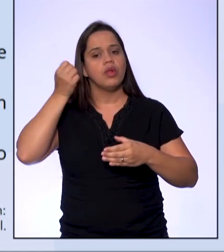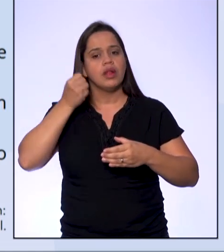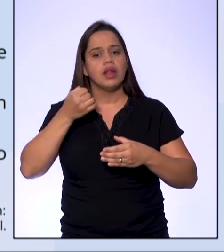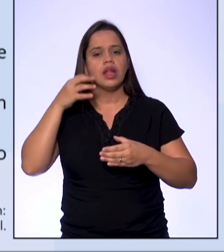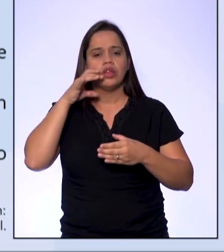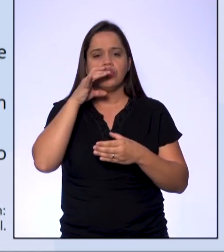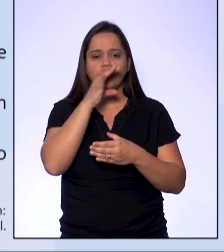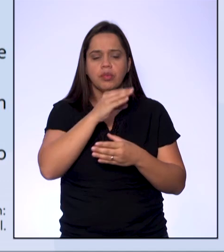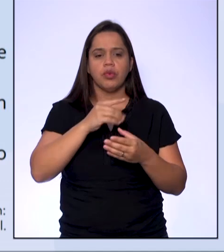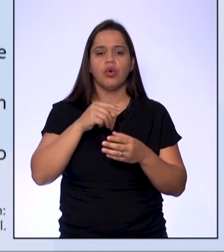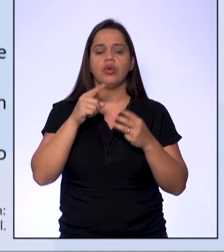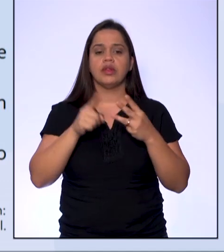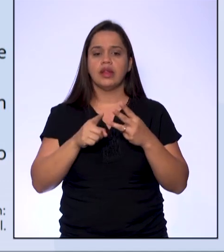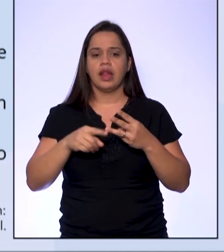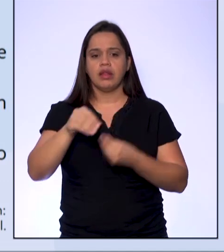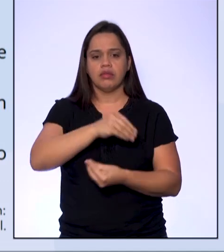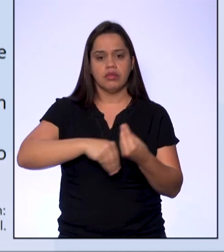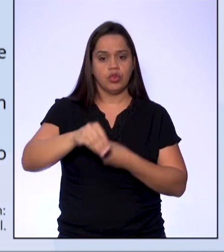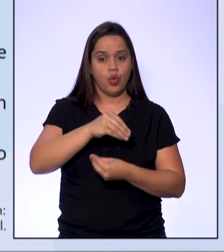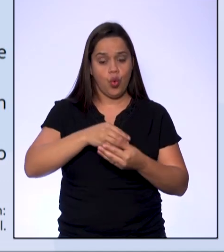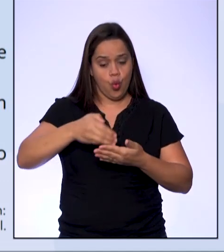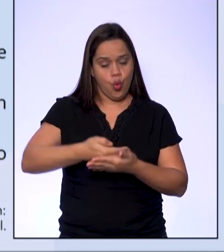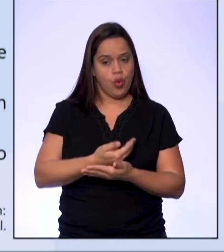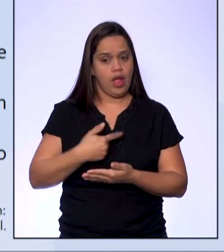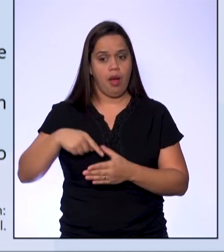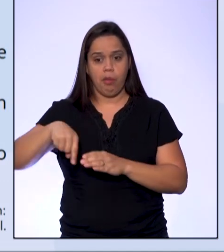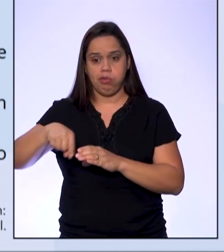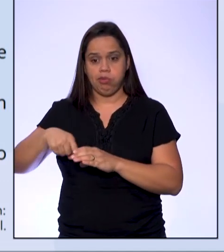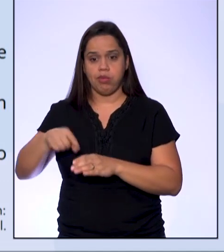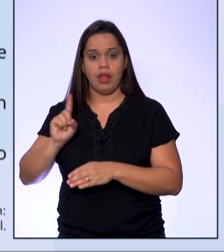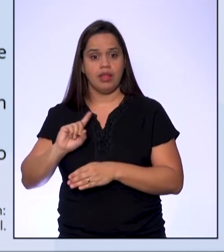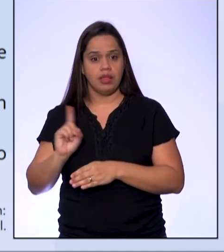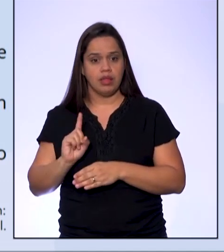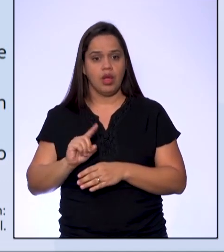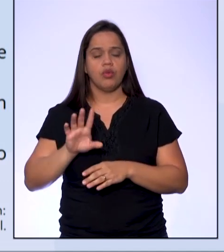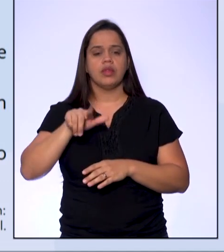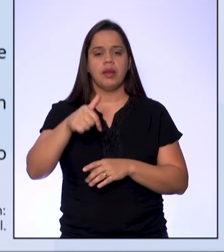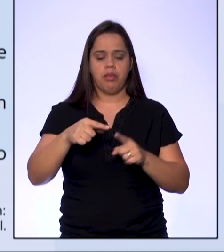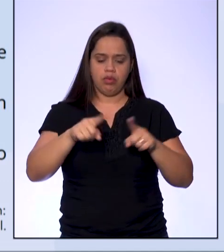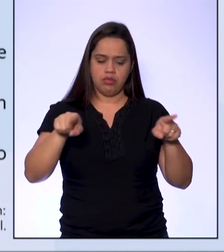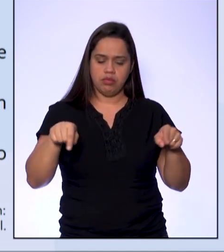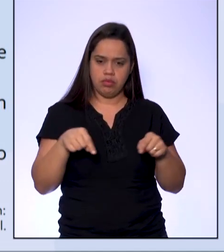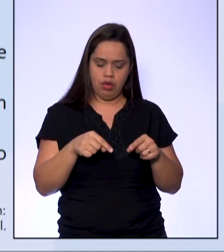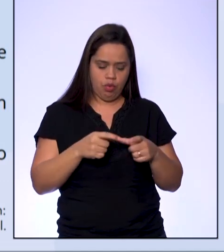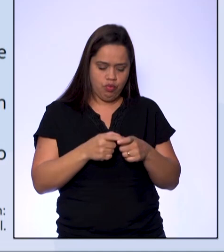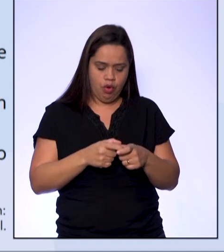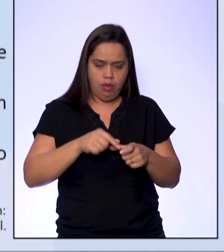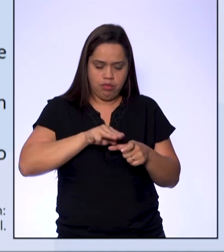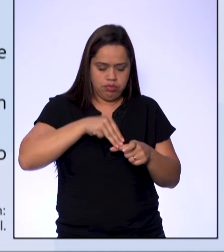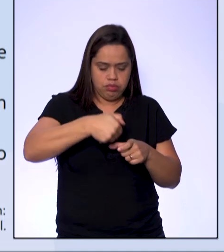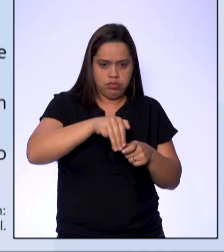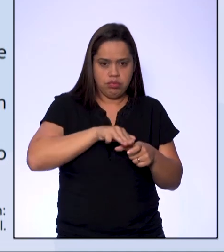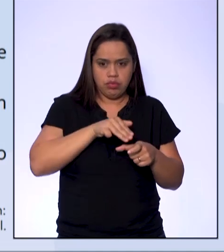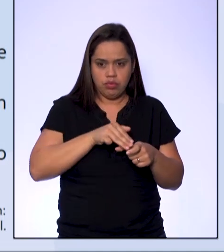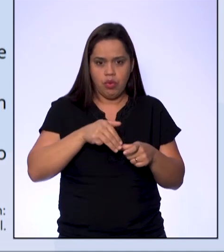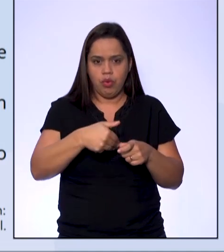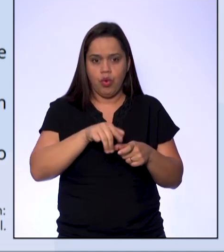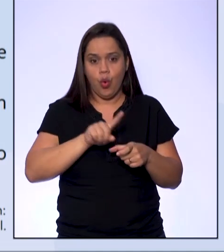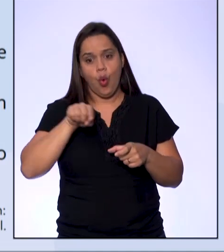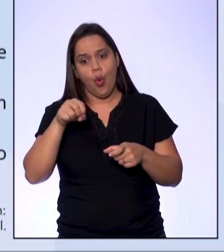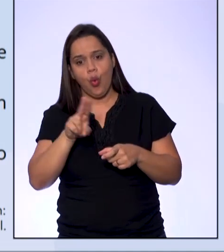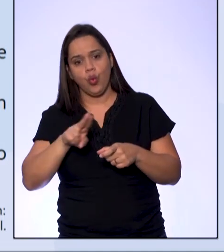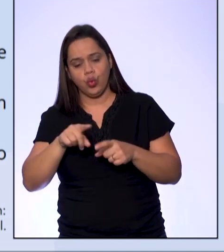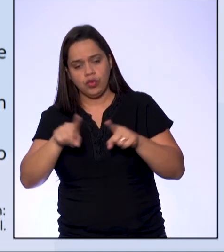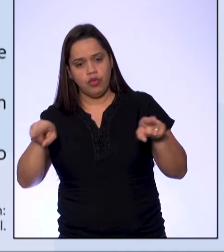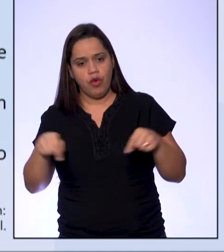uma colher, não use a batedeira. 4. Unte as forminhas próprias para pão de mel ou use forma de bolo.